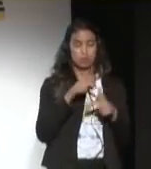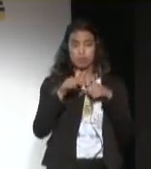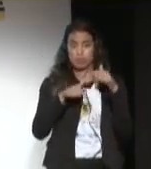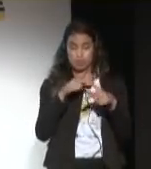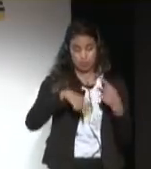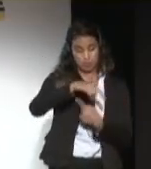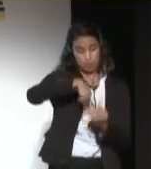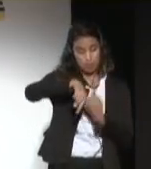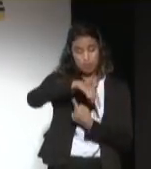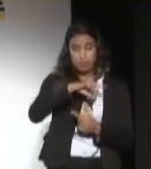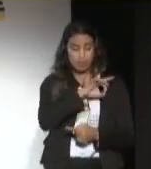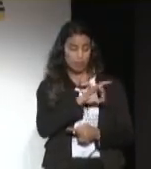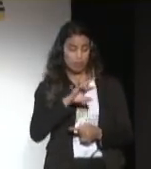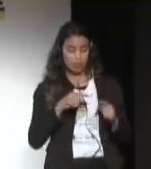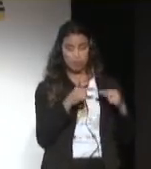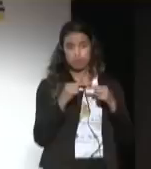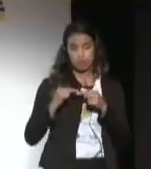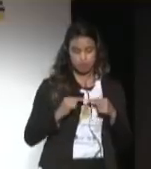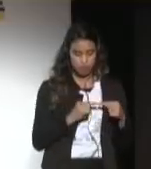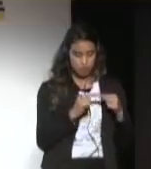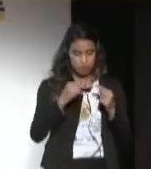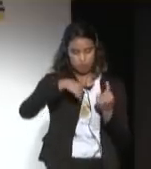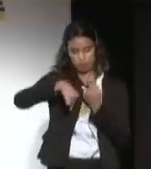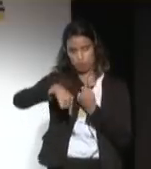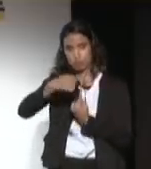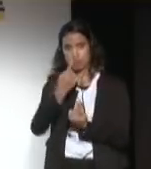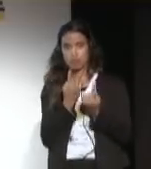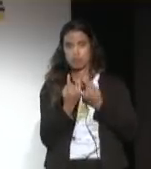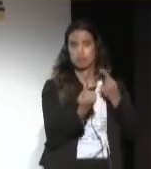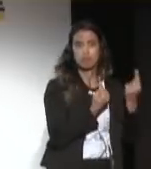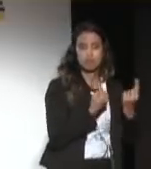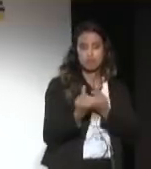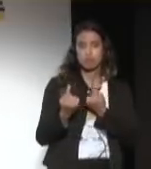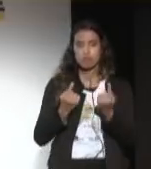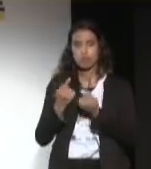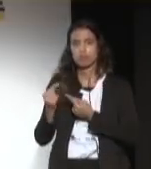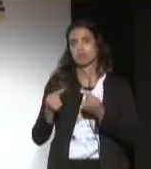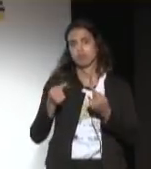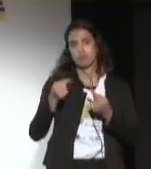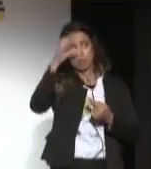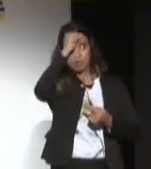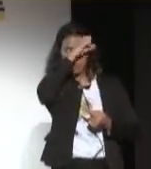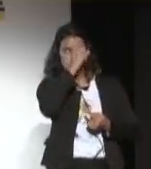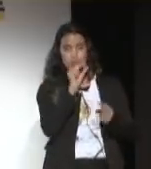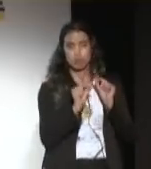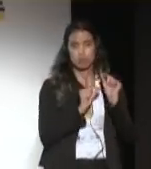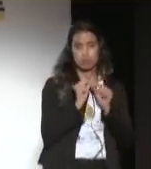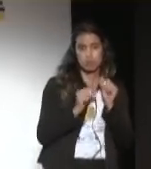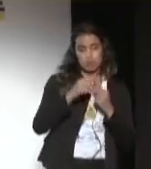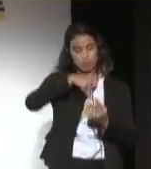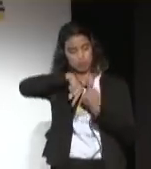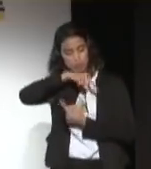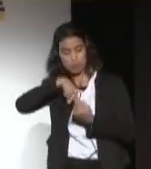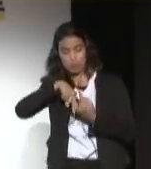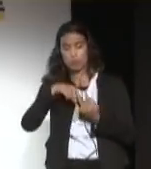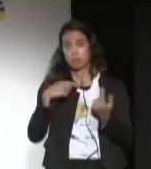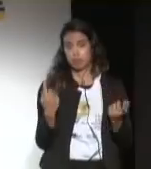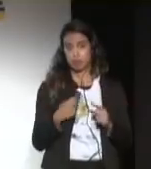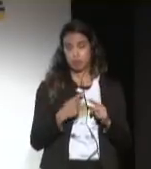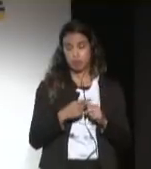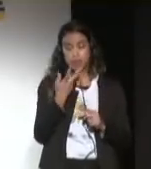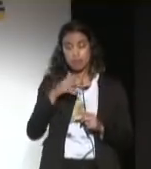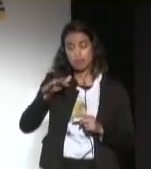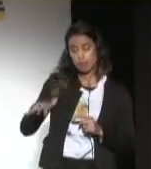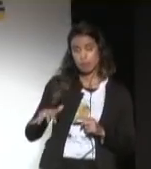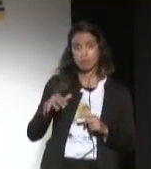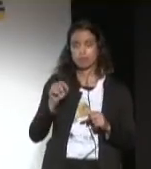Eles precisam ser engajados, eles precisam interagir com a sua aprendizagem, para poder aprender sobre as crianças